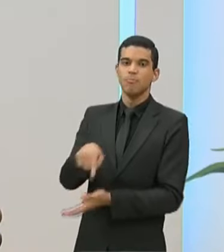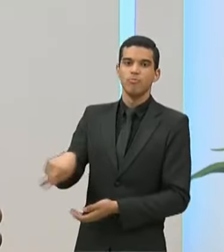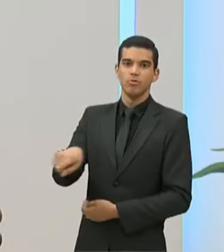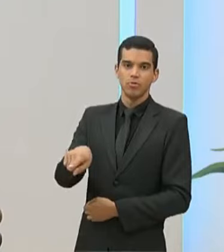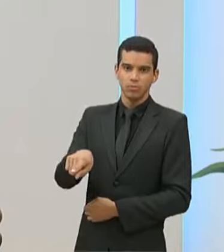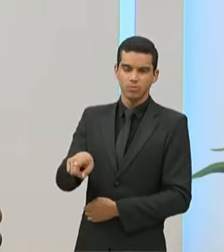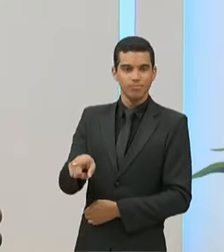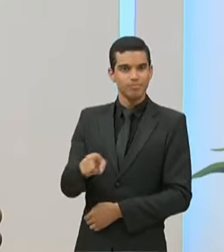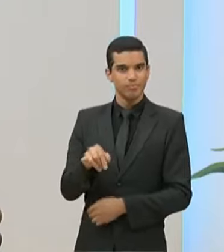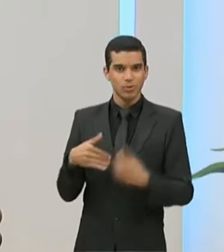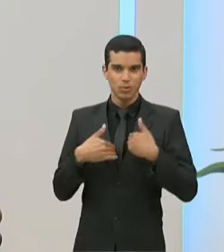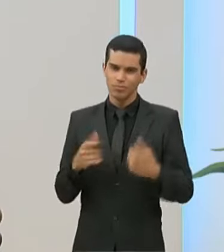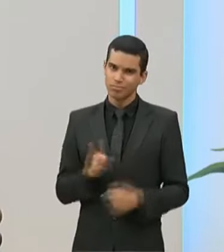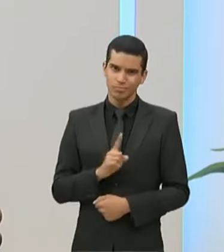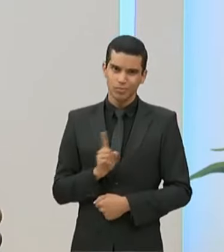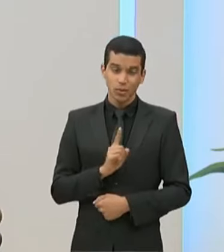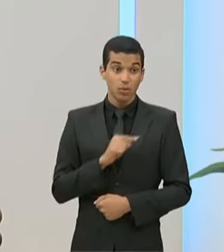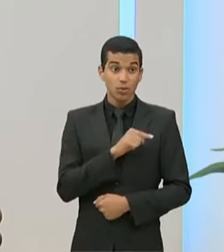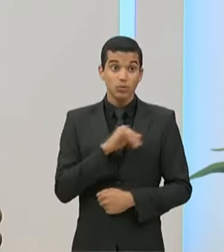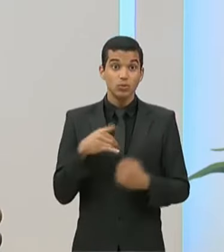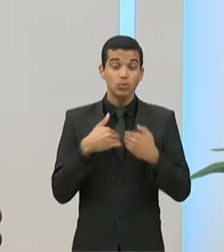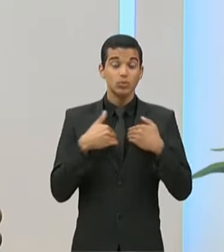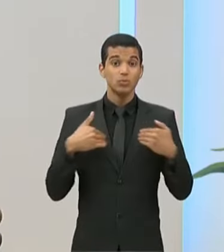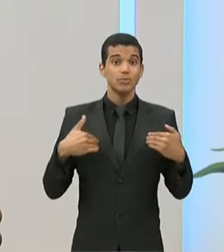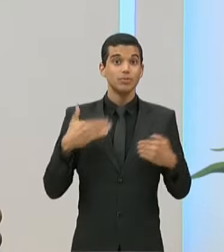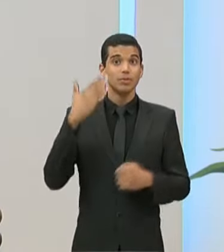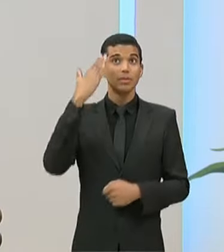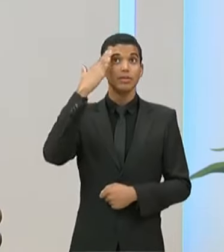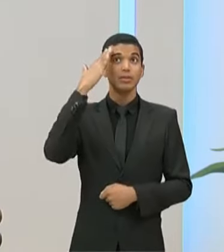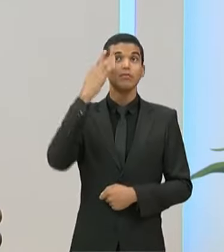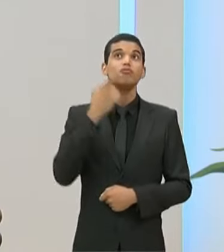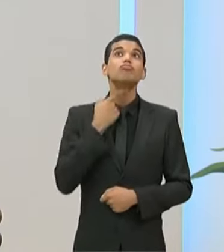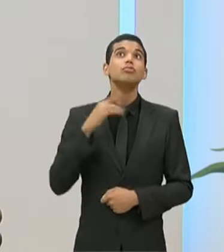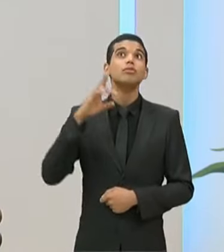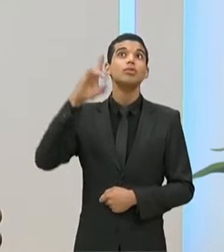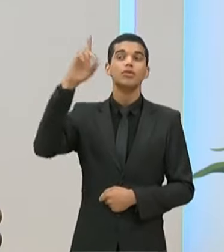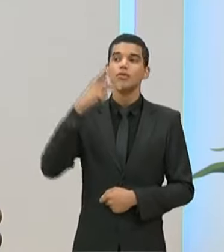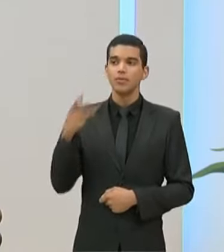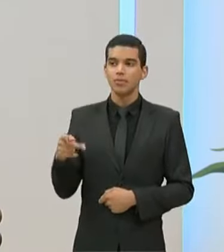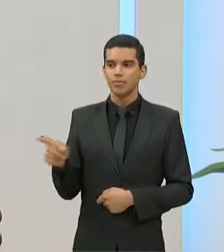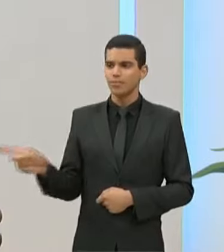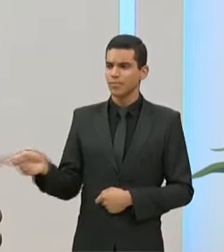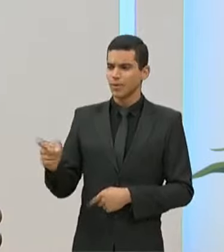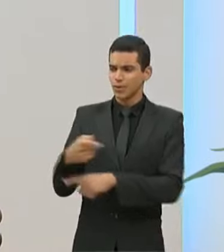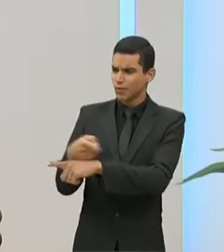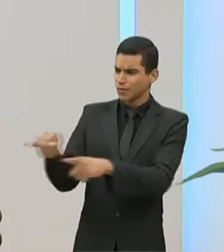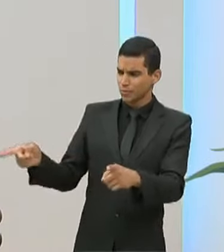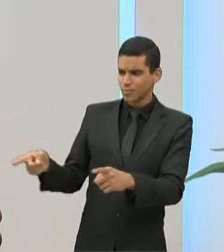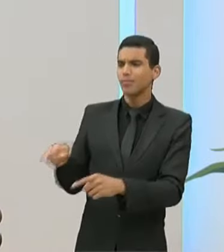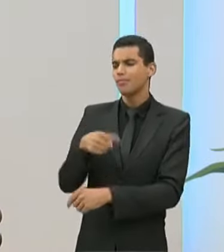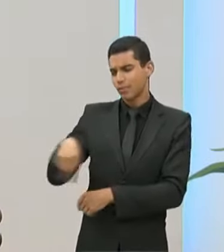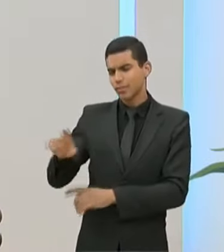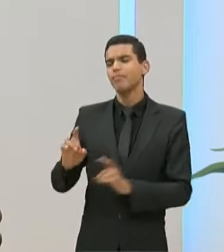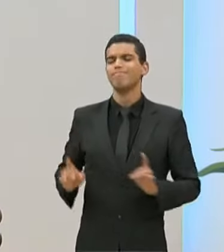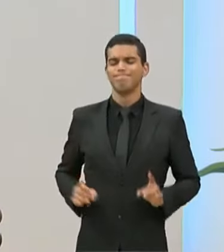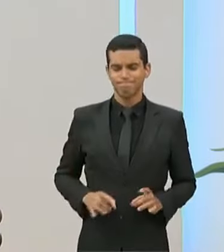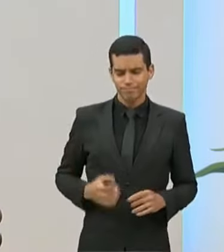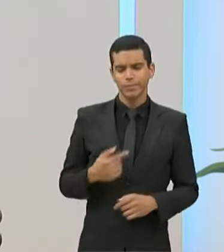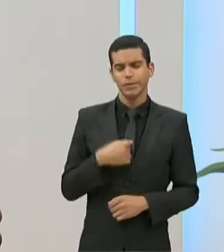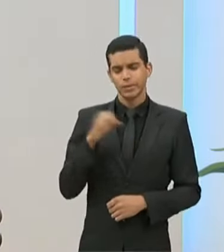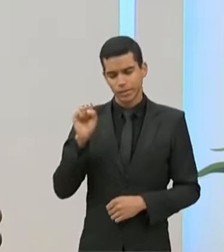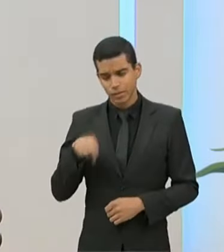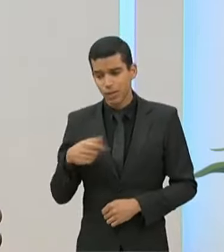estava tão côncio, tão lapidado por Deus, que ele disse: não foi vocês, eu fui vendido,